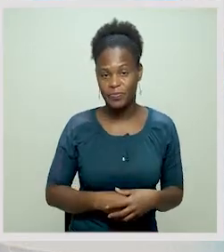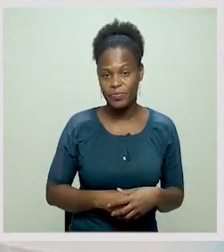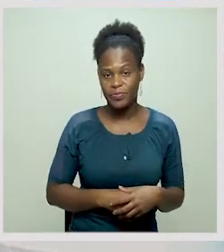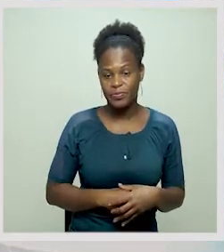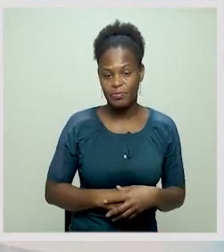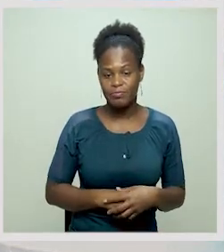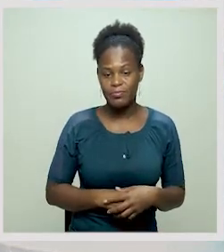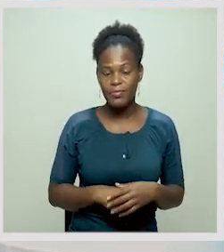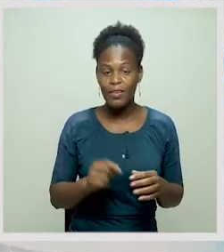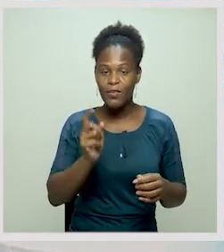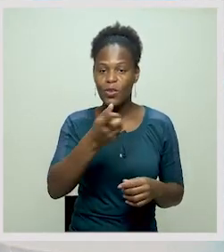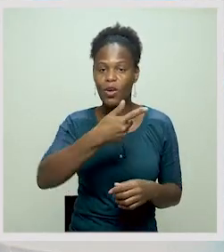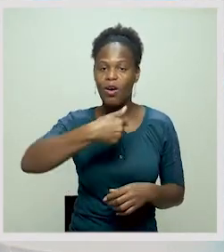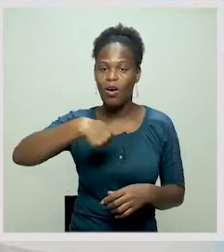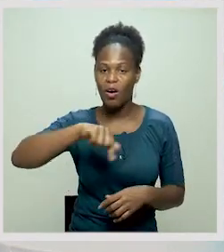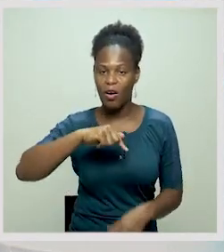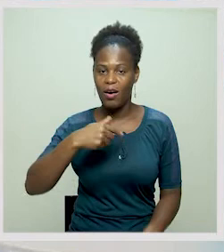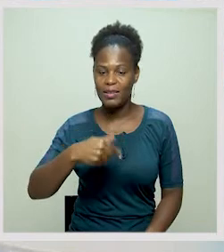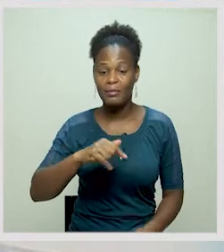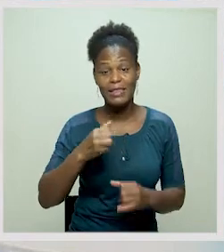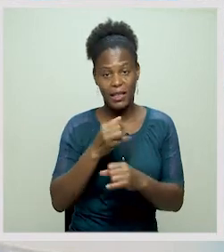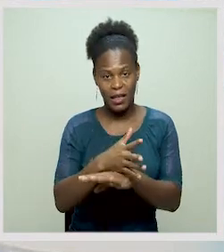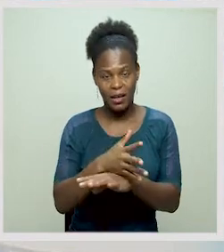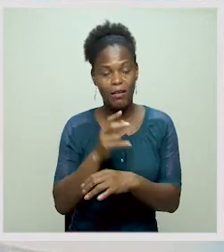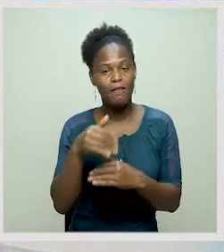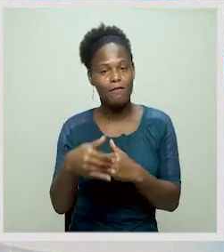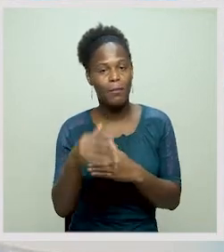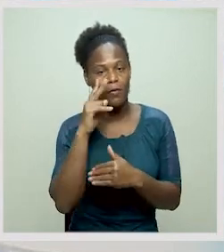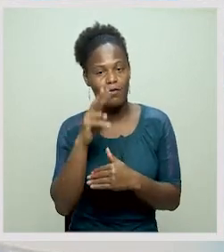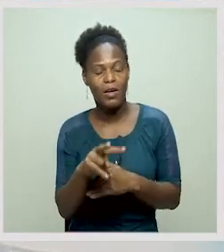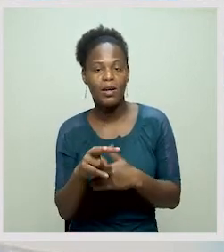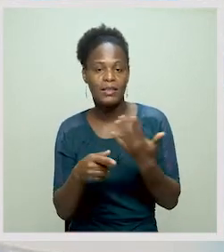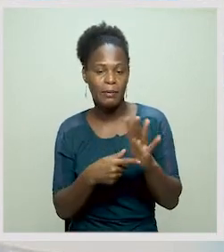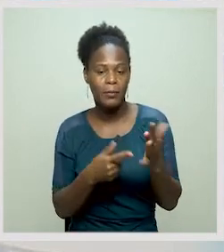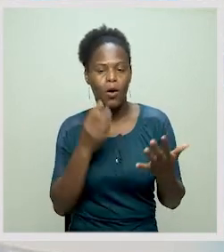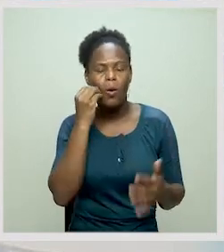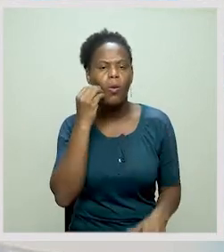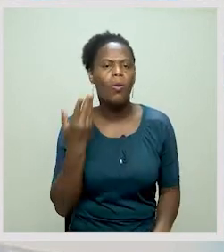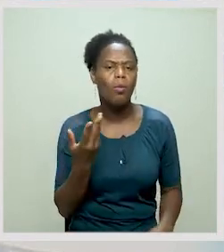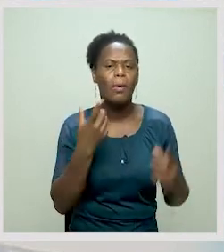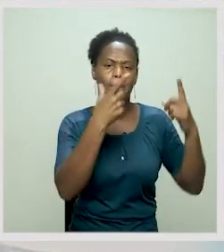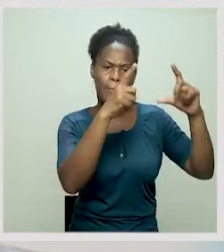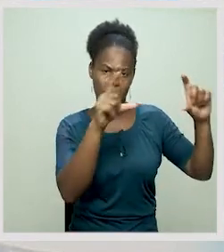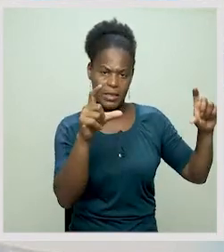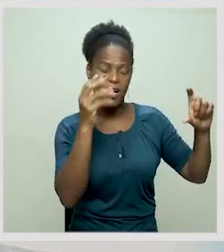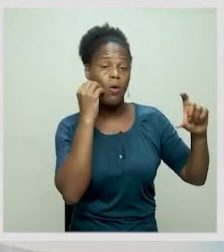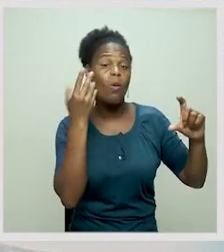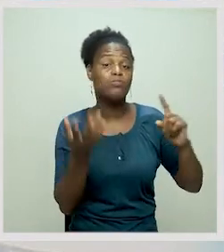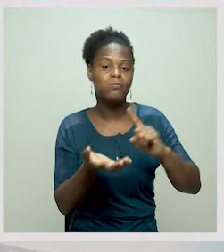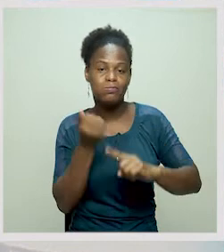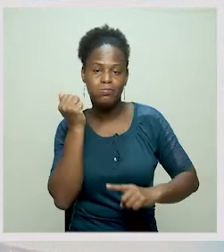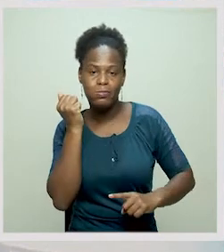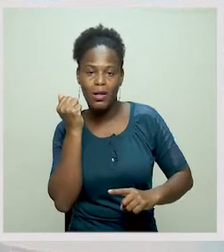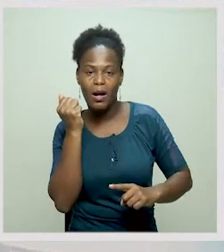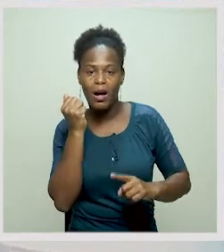Nós temos, a seguir, nós vamos ver como é que as empresas